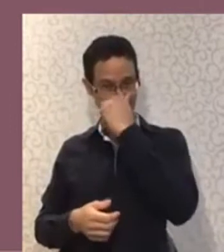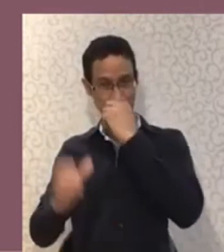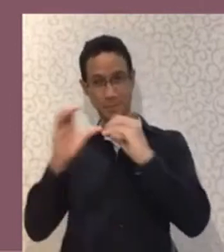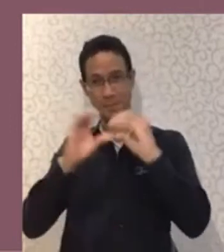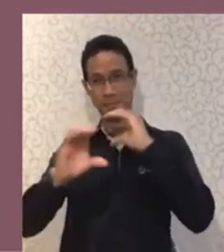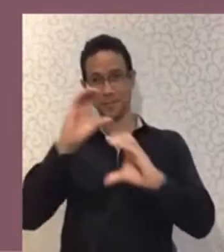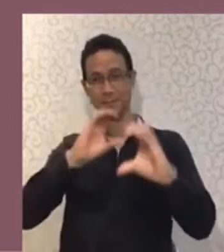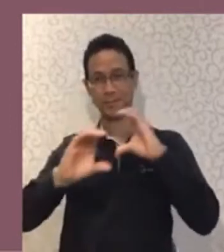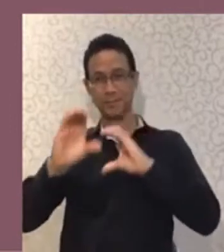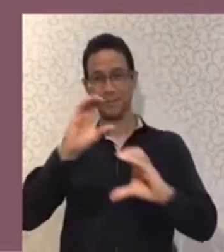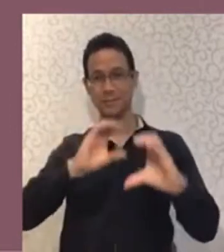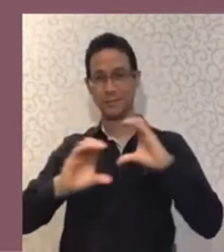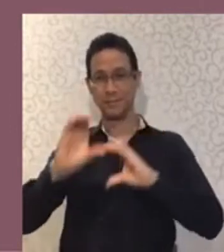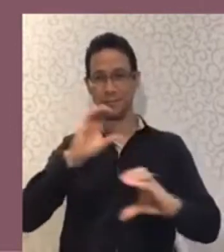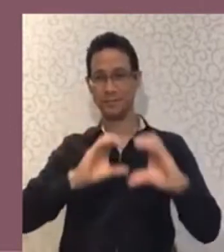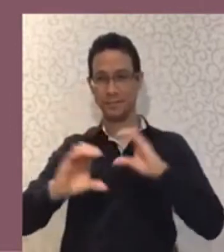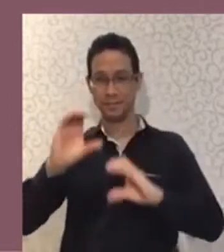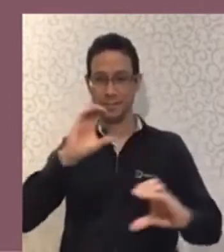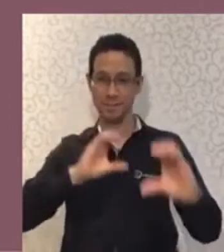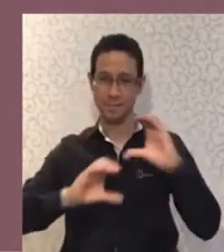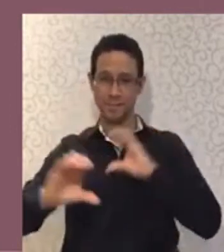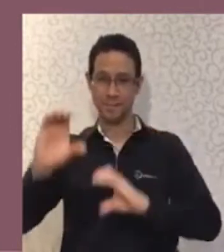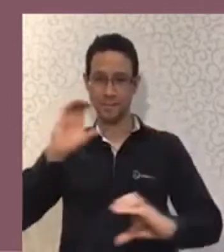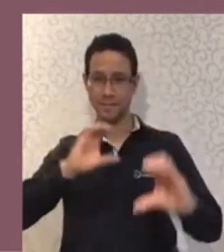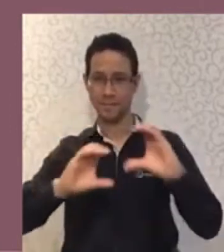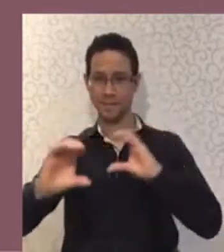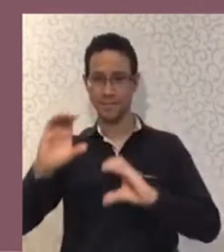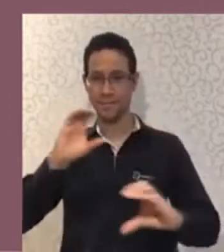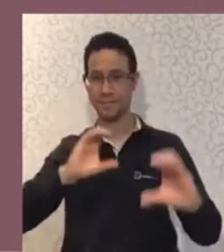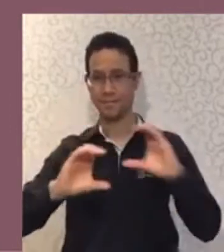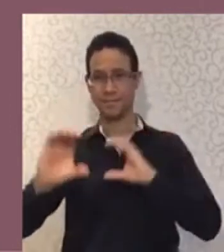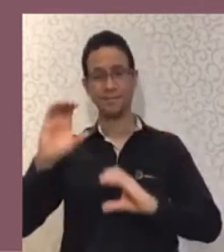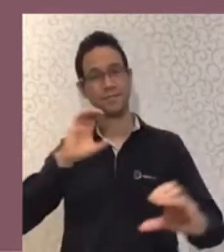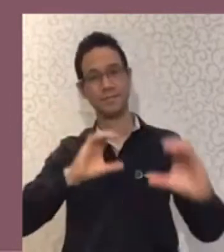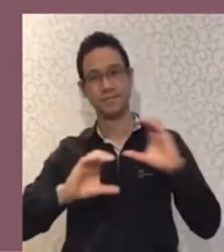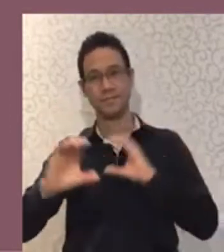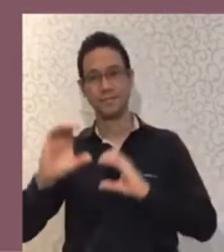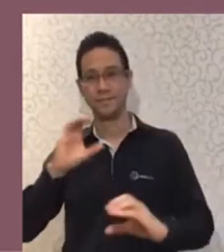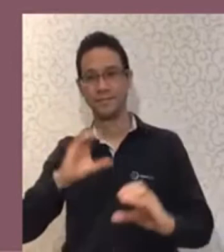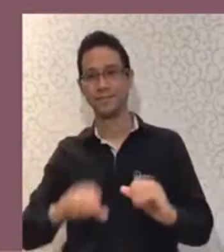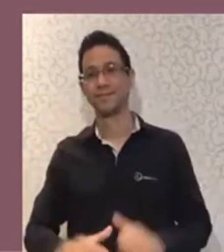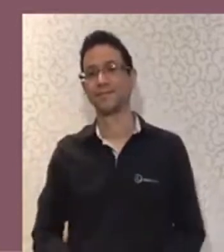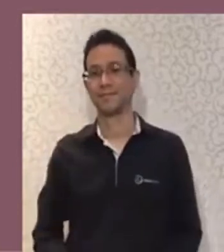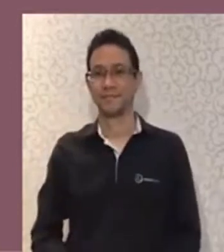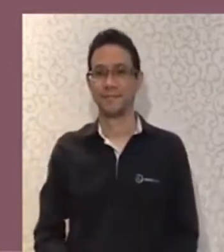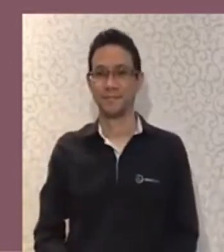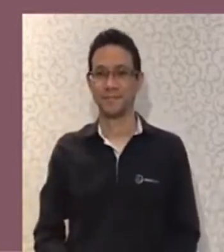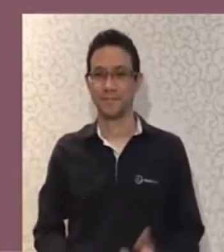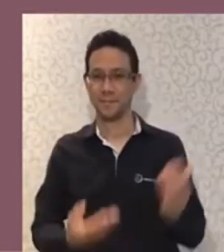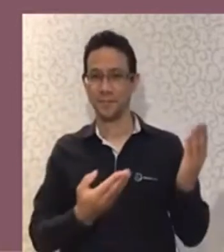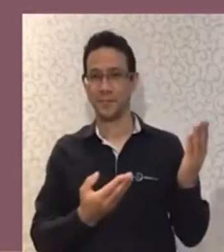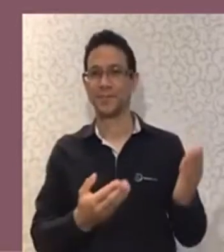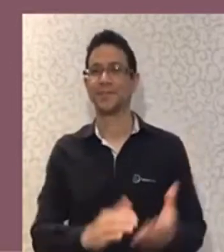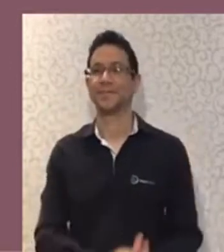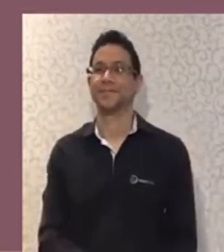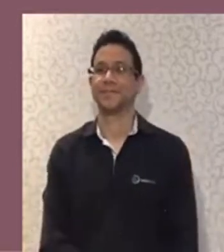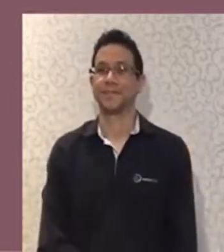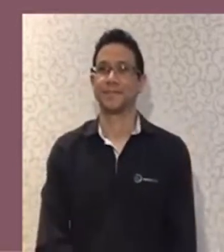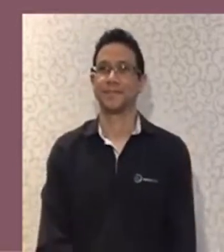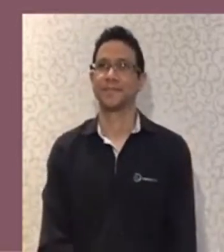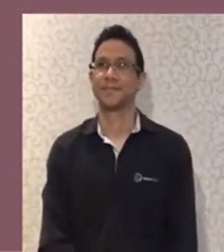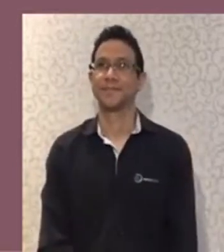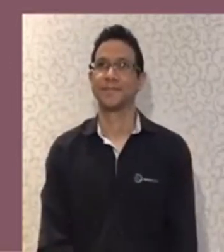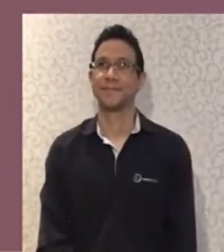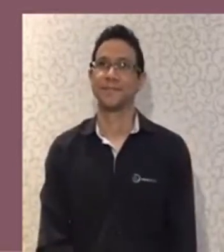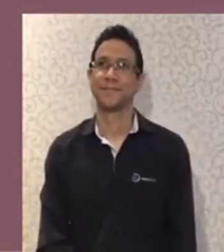na mabala. Aô, quem cole no qua, na mabala. Sete é o ile no qua, na mabala. O sete é o